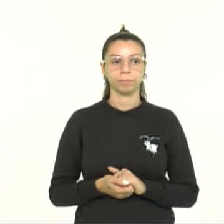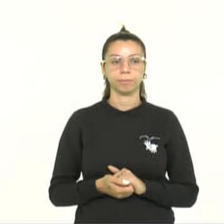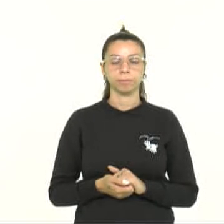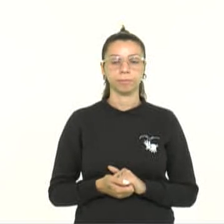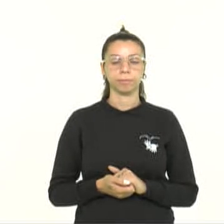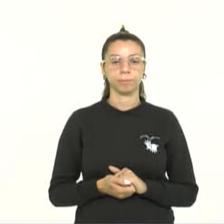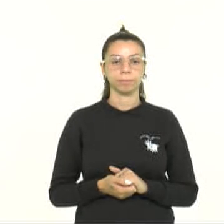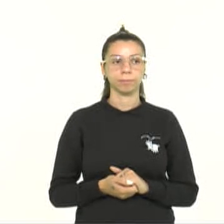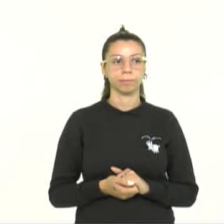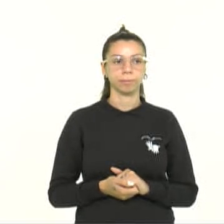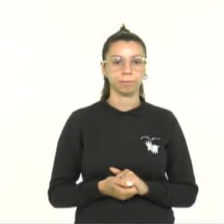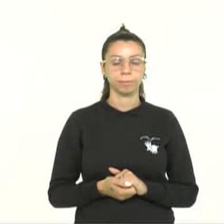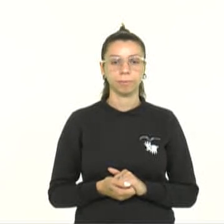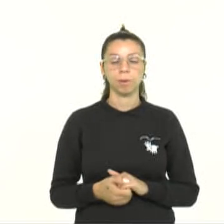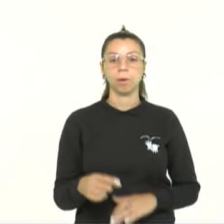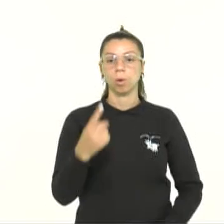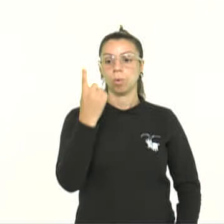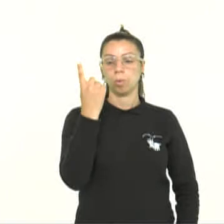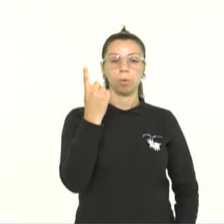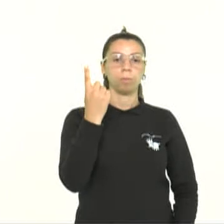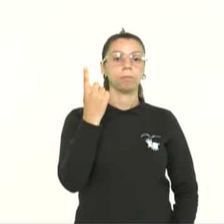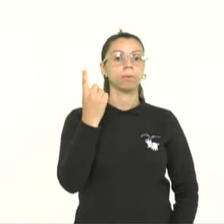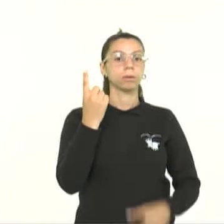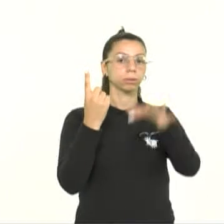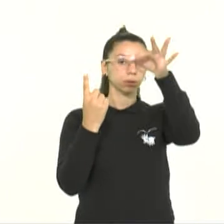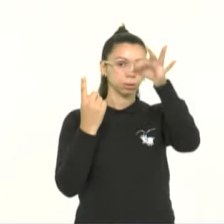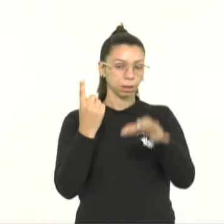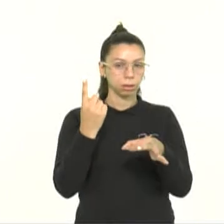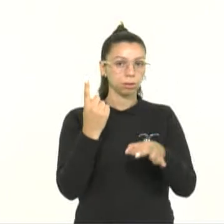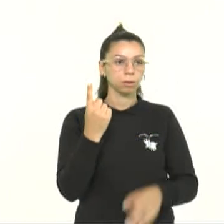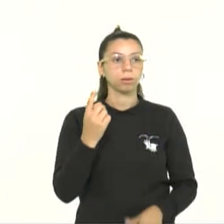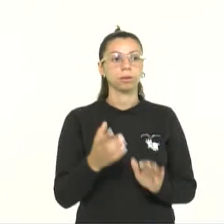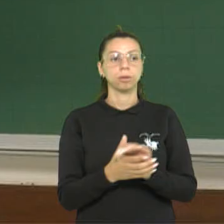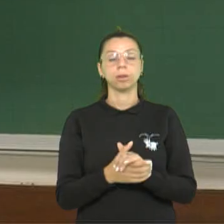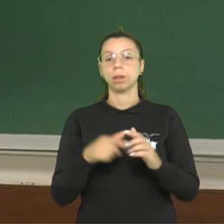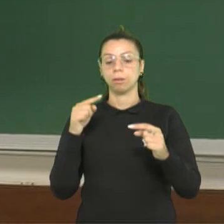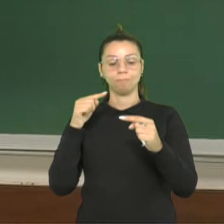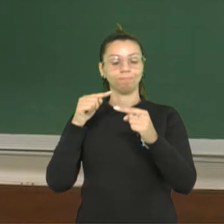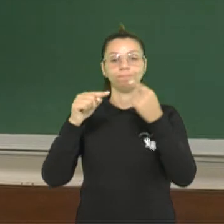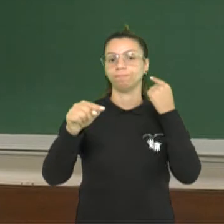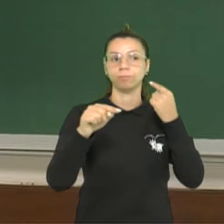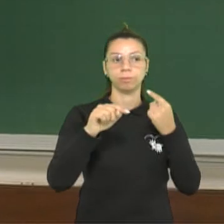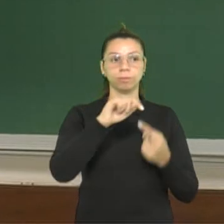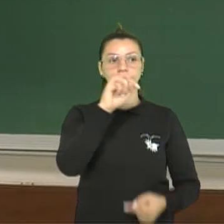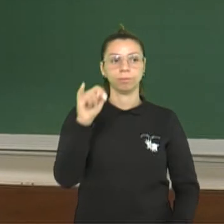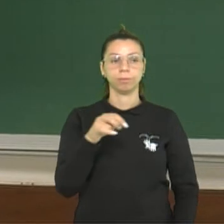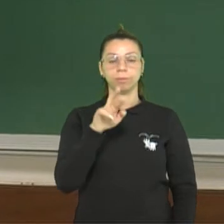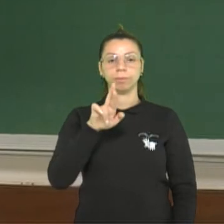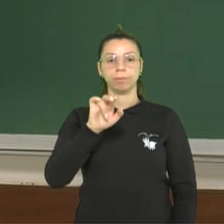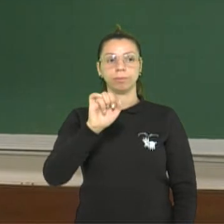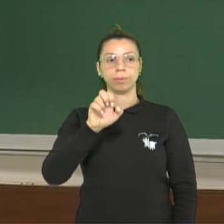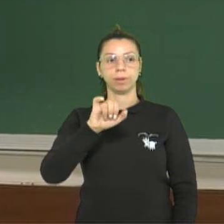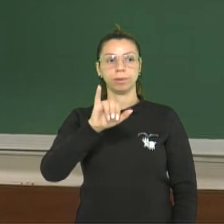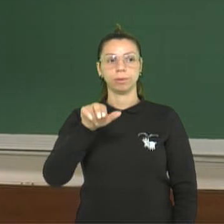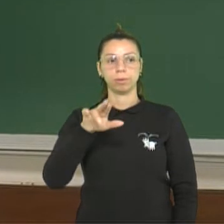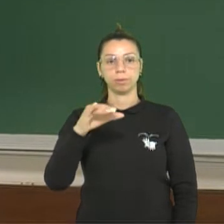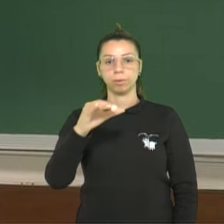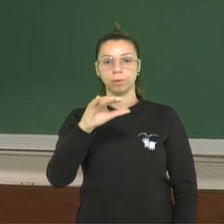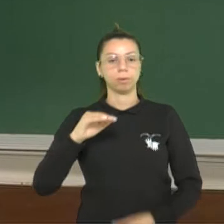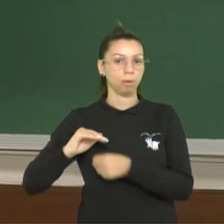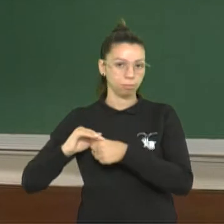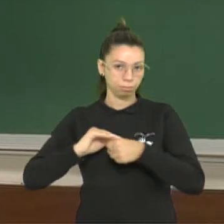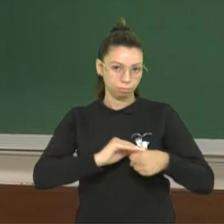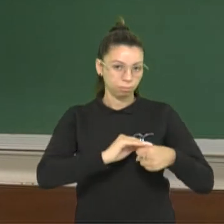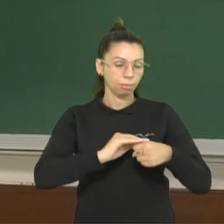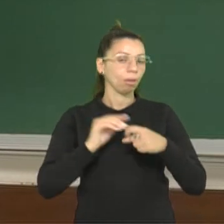Então, você vai assinalar apenas uma opção e que não tem nada a ver com prejuicio, né? Que é a discriminação.